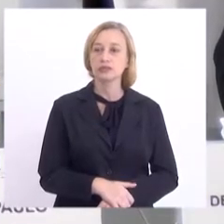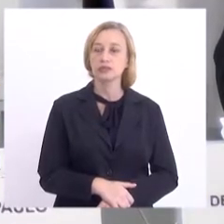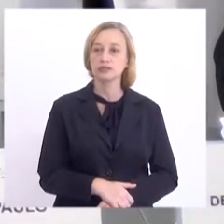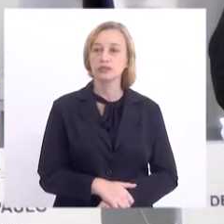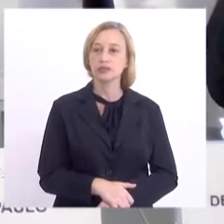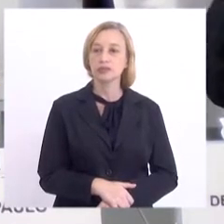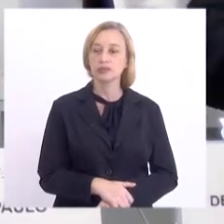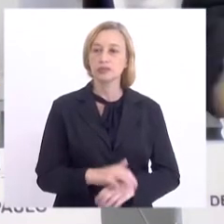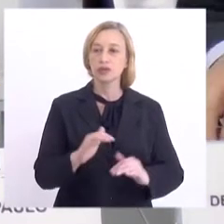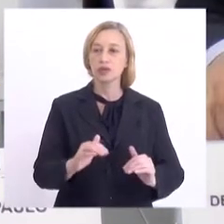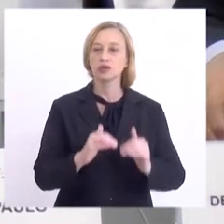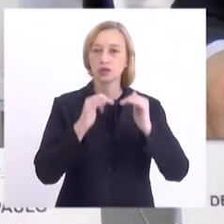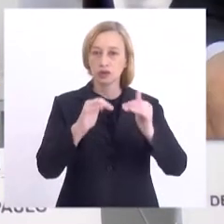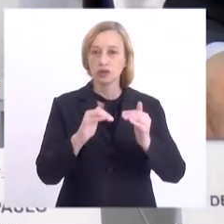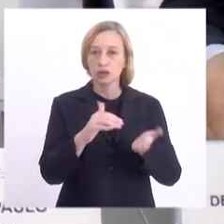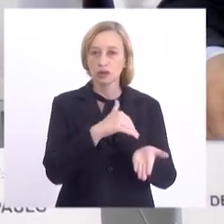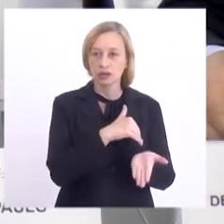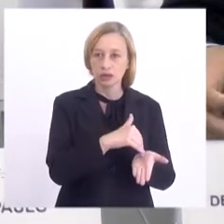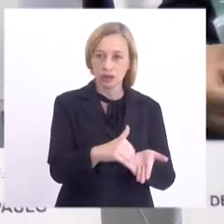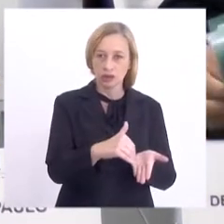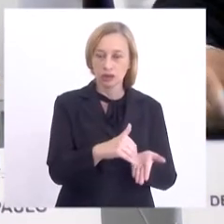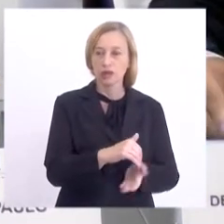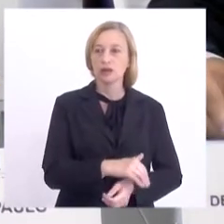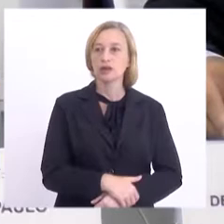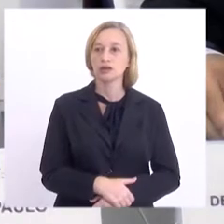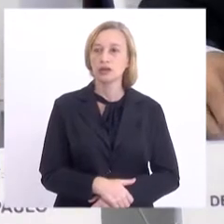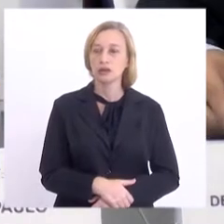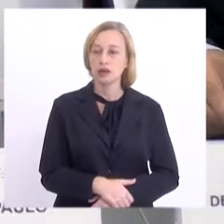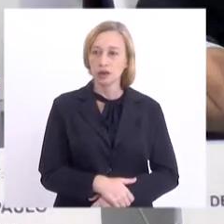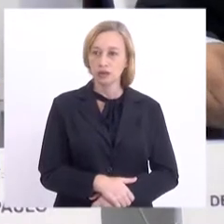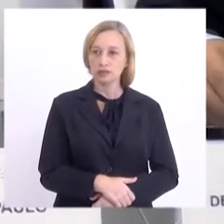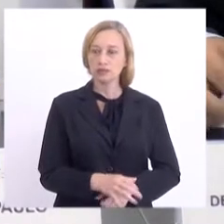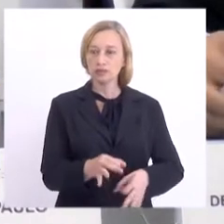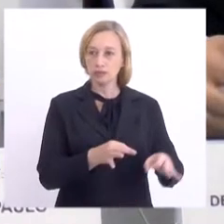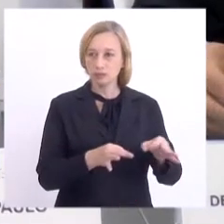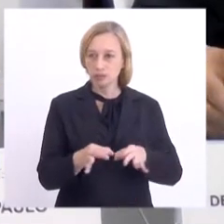é do subsecretário de planejamento